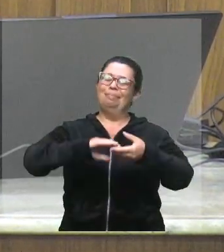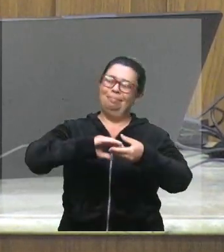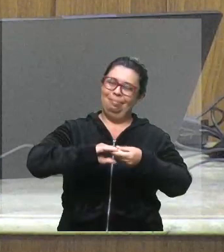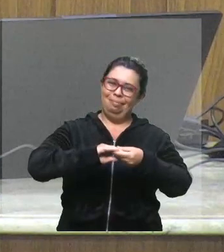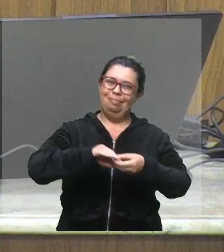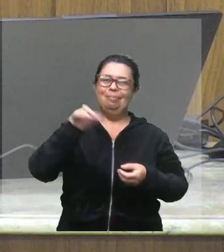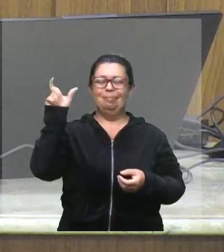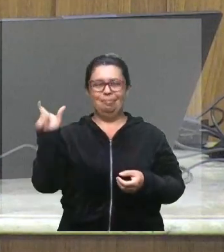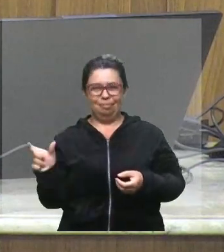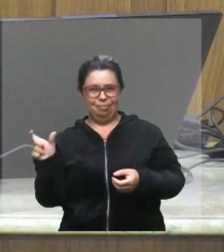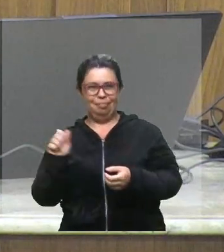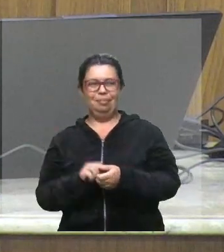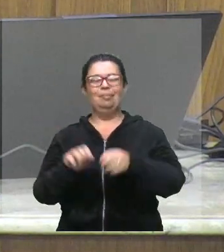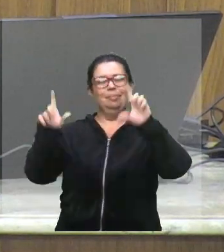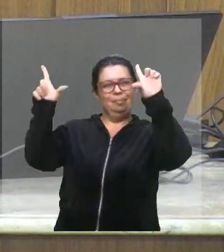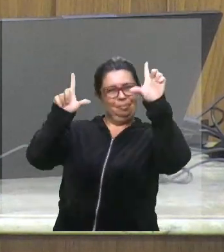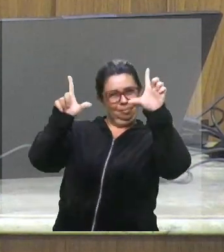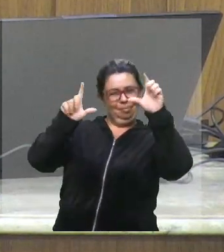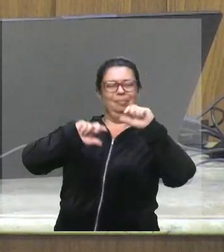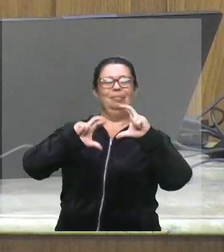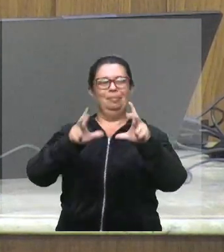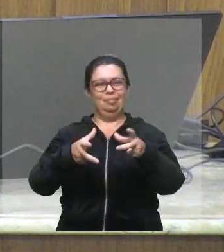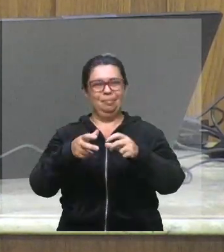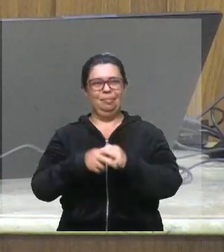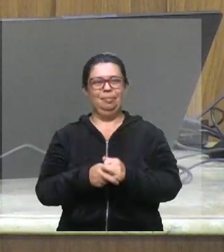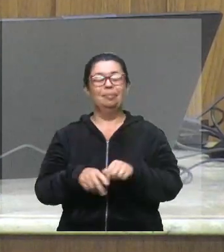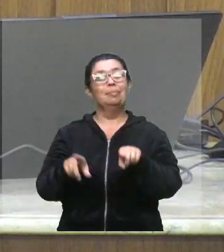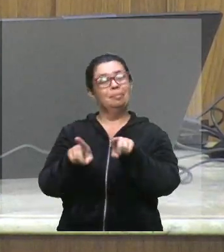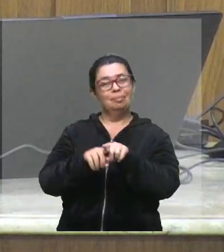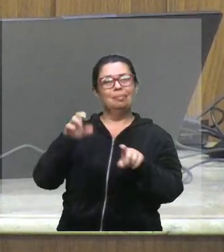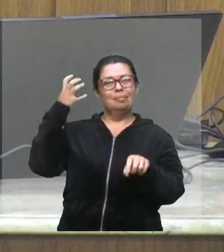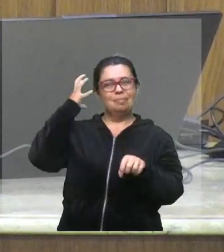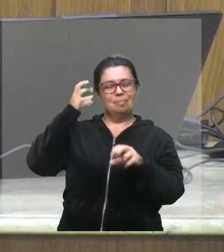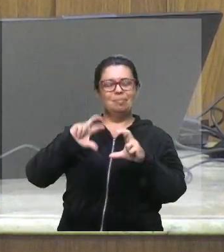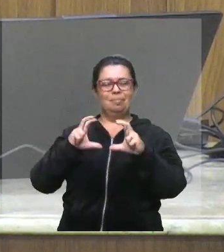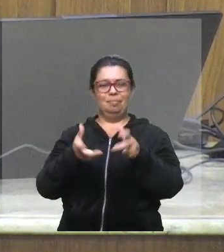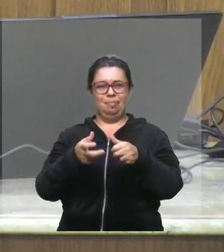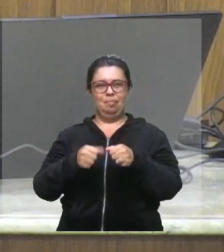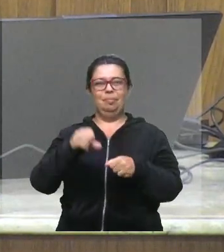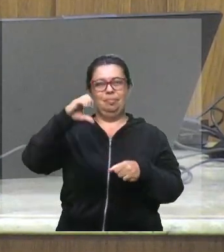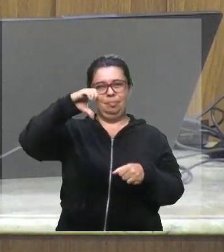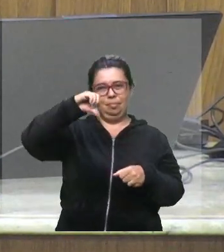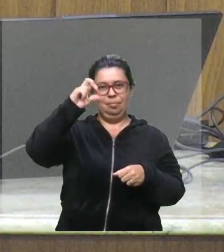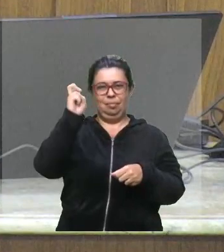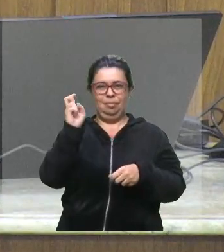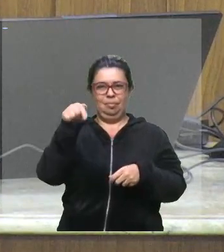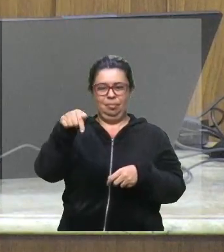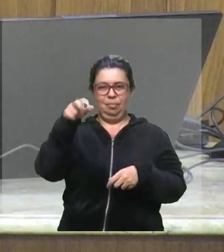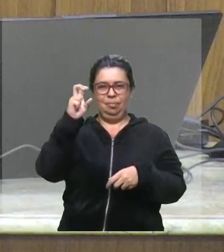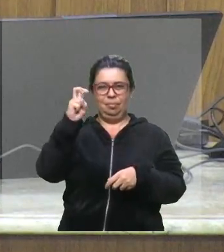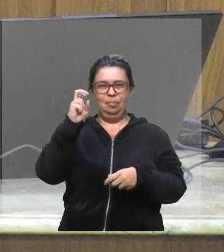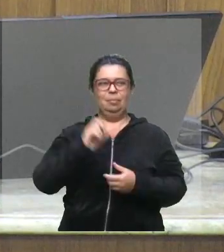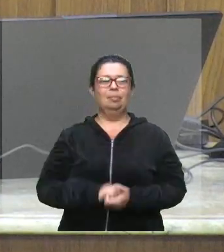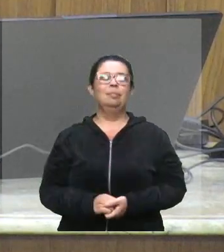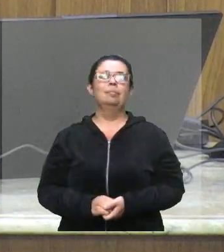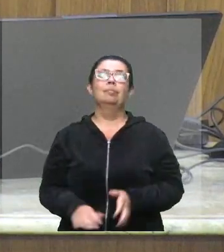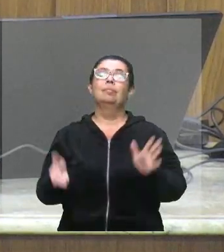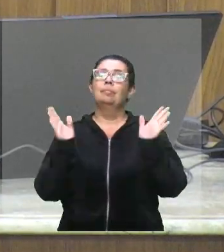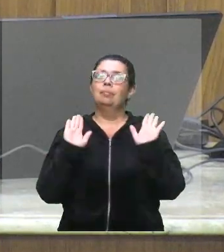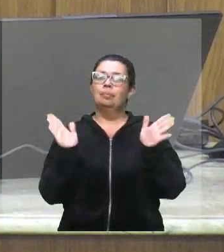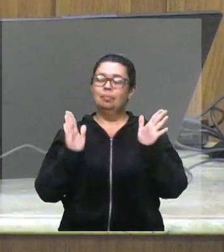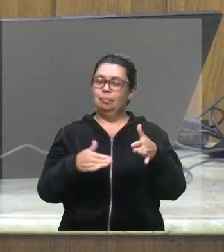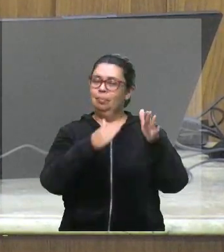que nos acompanham pela TV Câmara e também pela Rádio Câmara 95.5. Eu determino ao